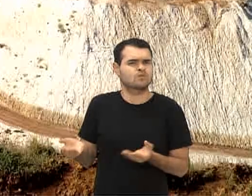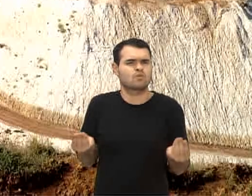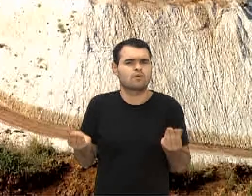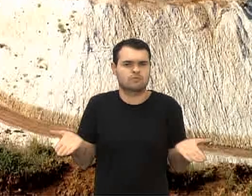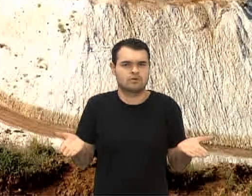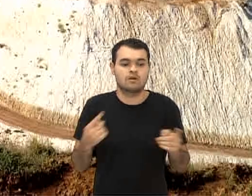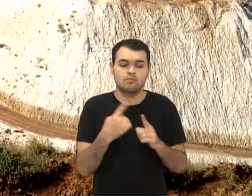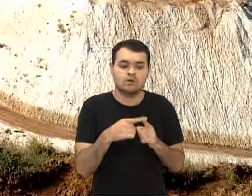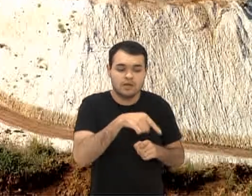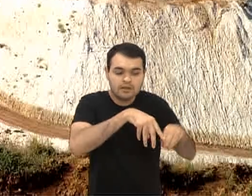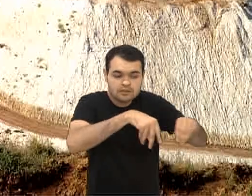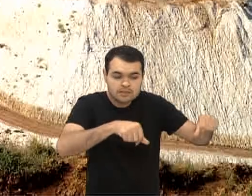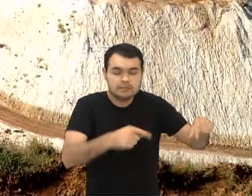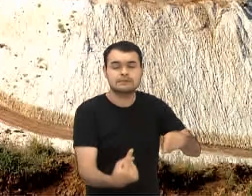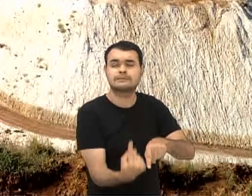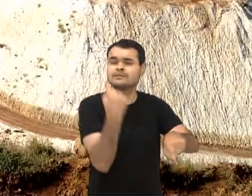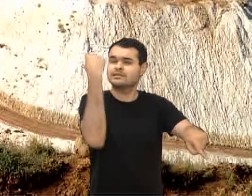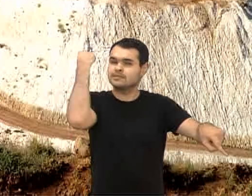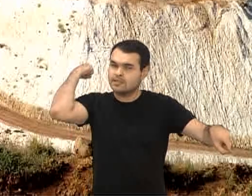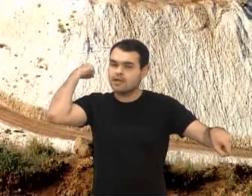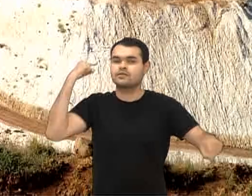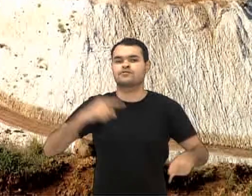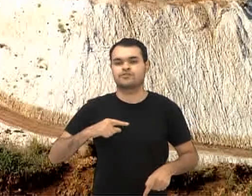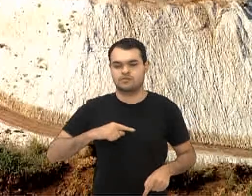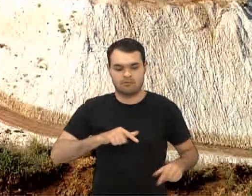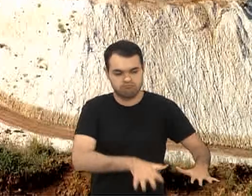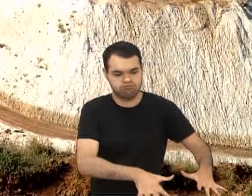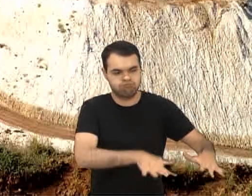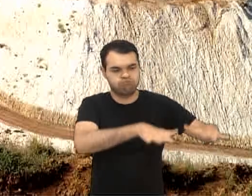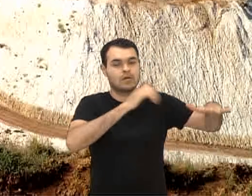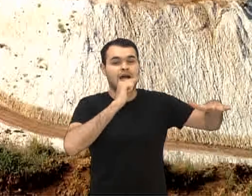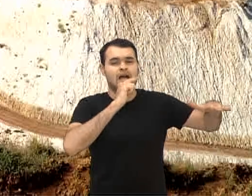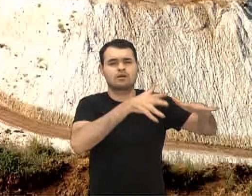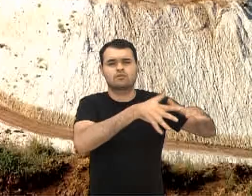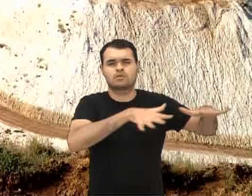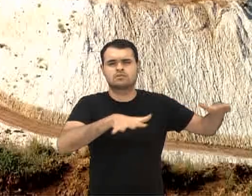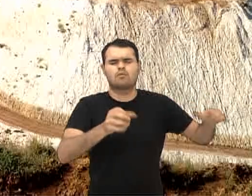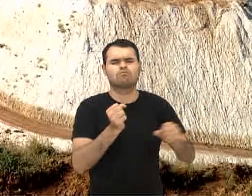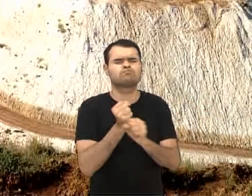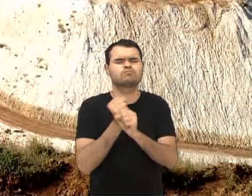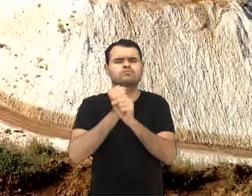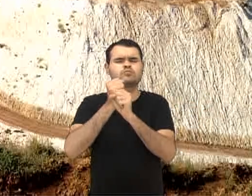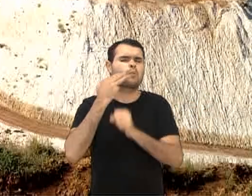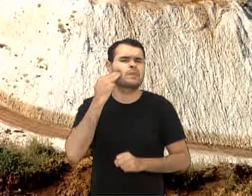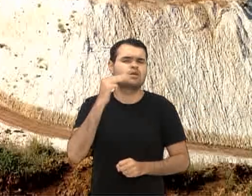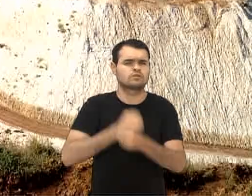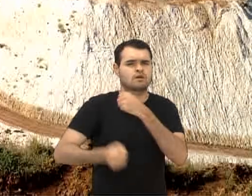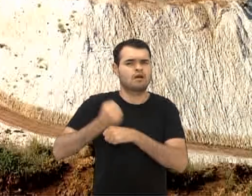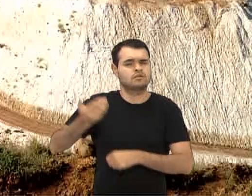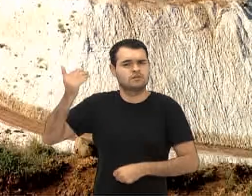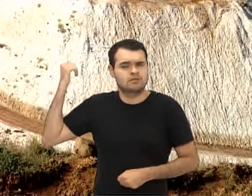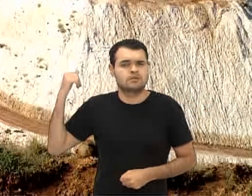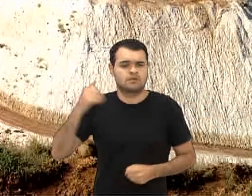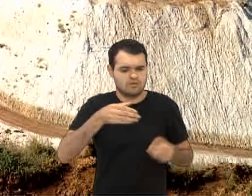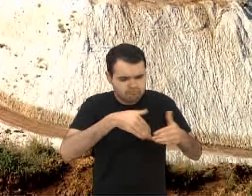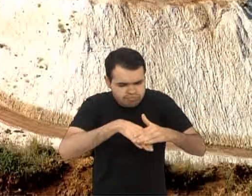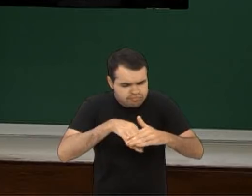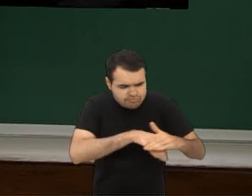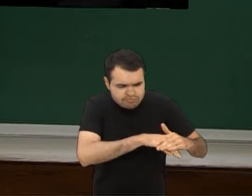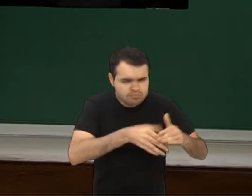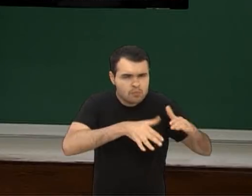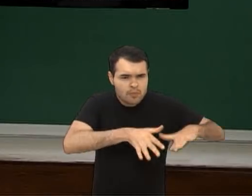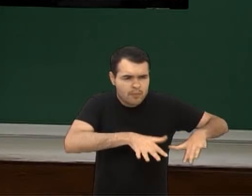essa região, lá no passado, foi fundo de mar, há milhões de anos atrás. E essas algas foram se acumulando